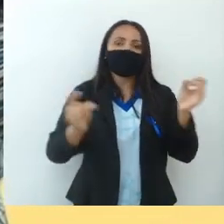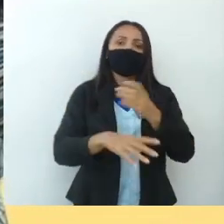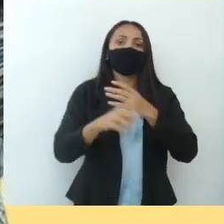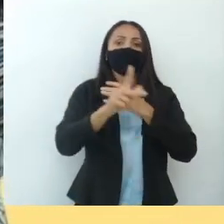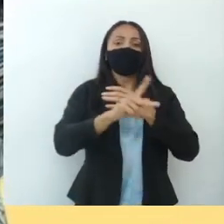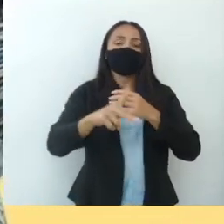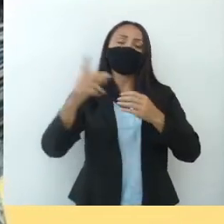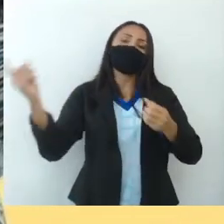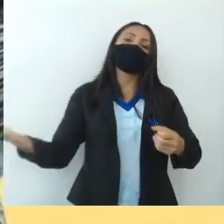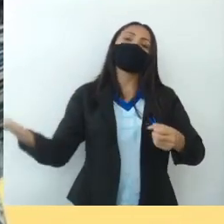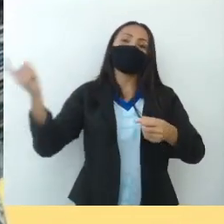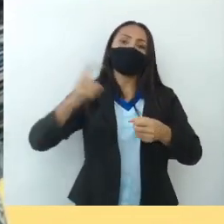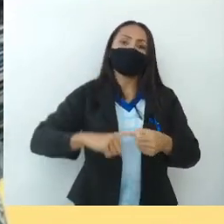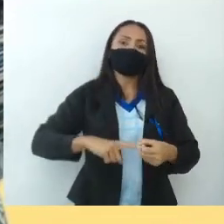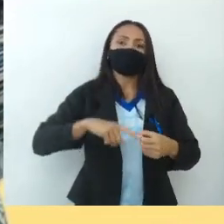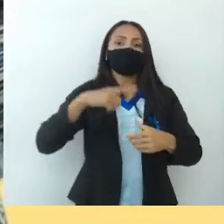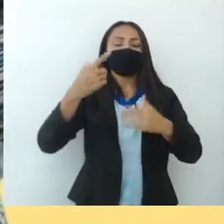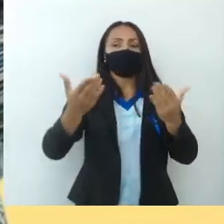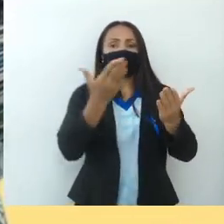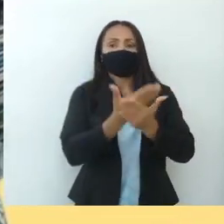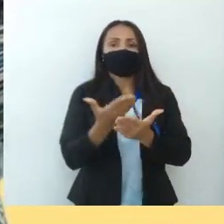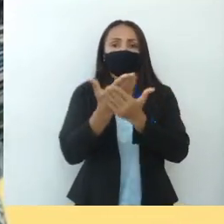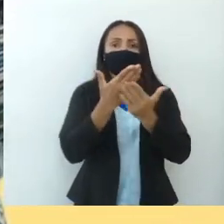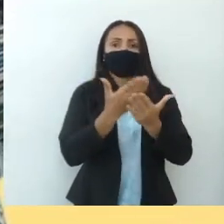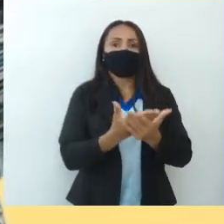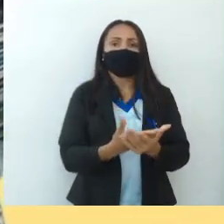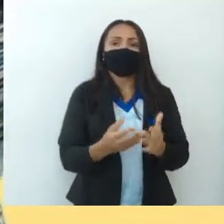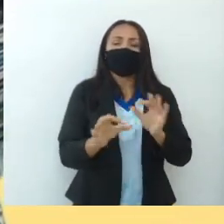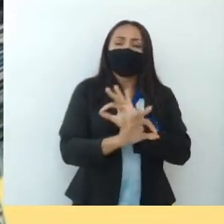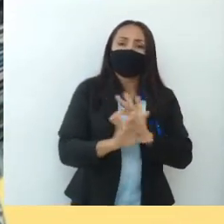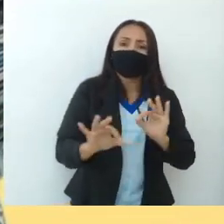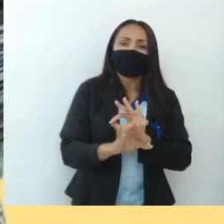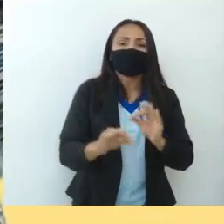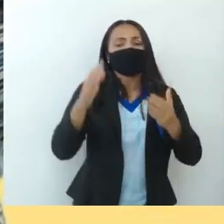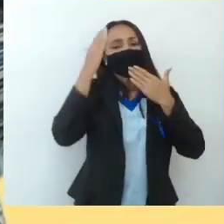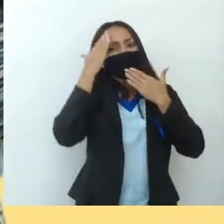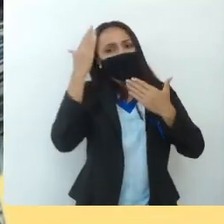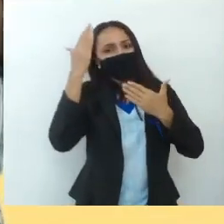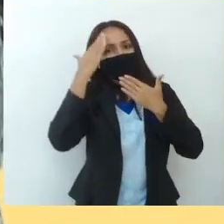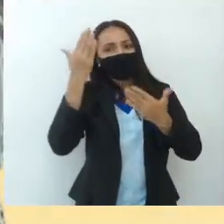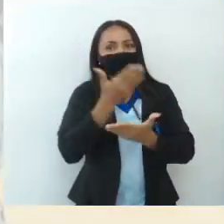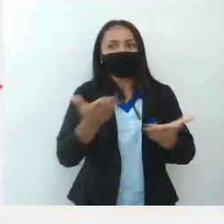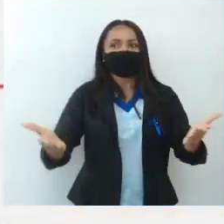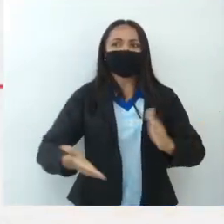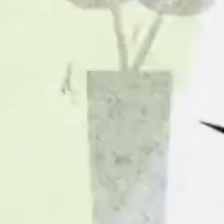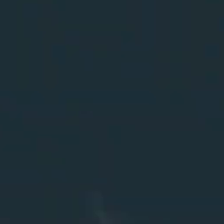voltará na próxima aula, em uma aula futura aí. Muito obrigado, gente.